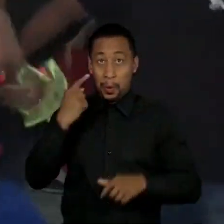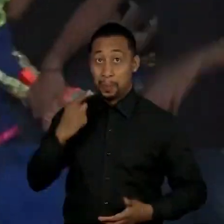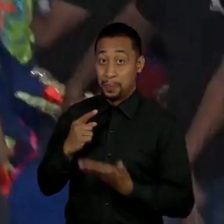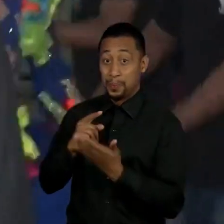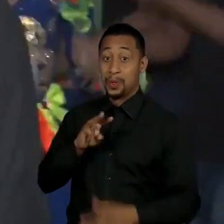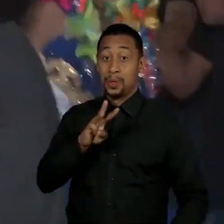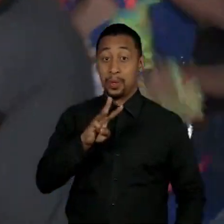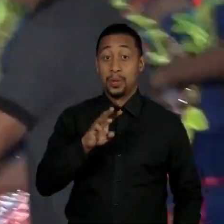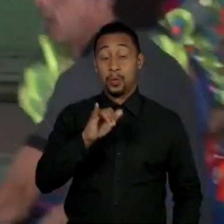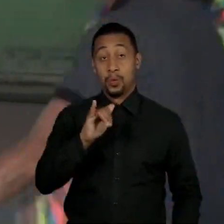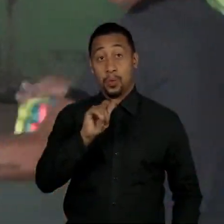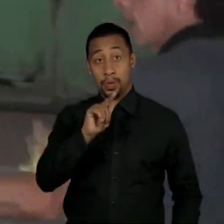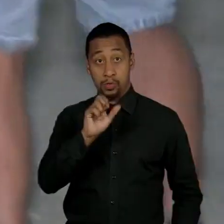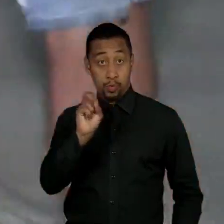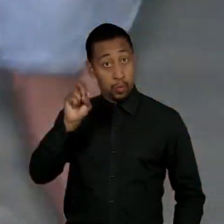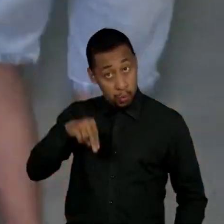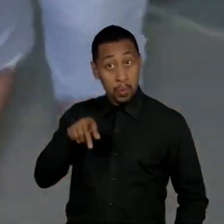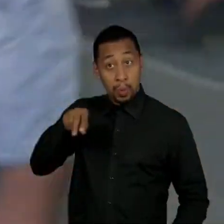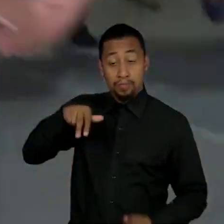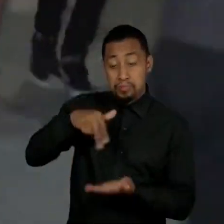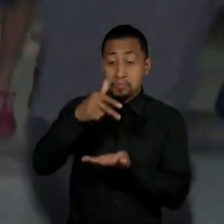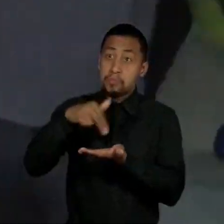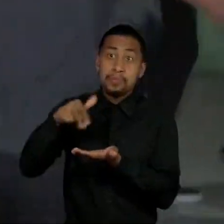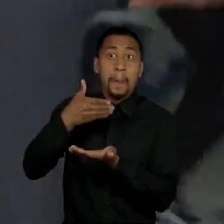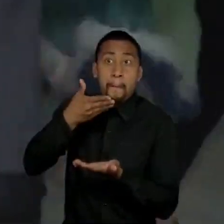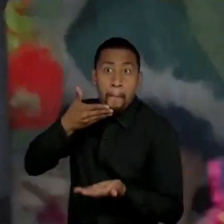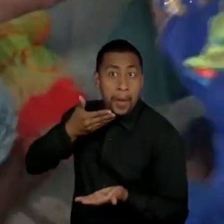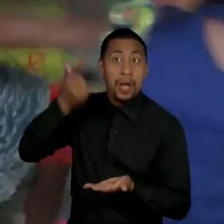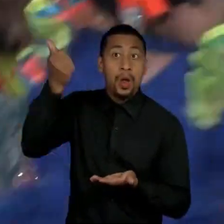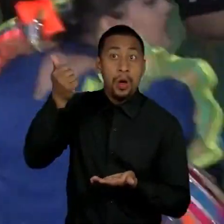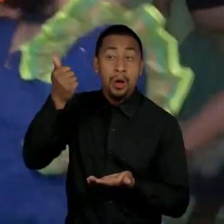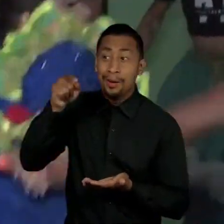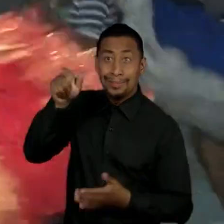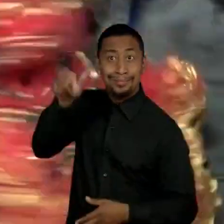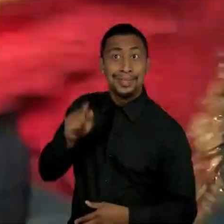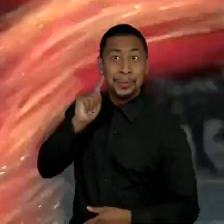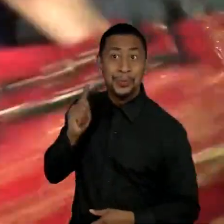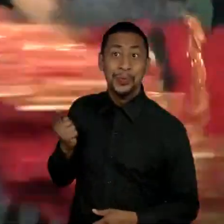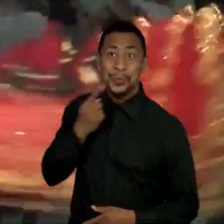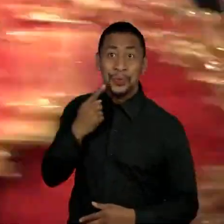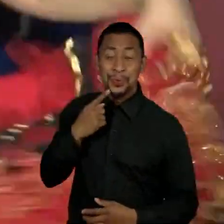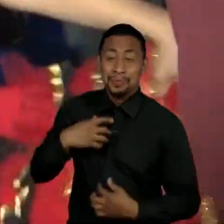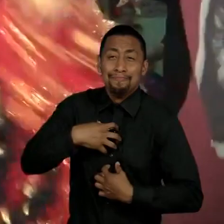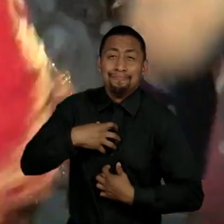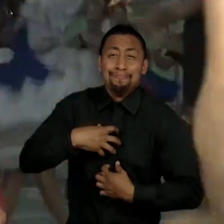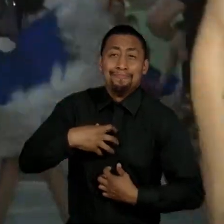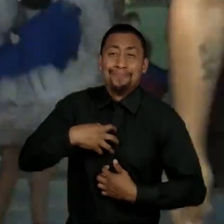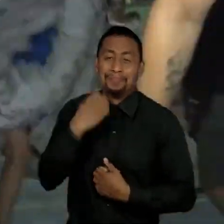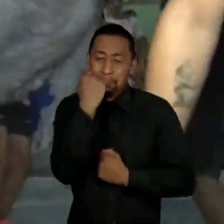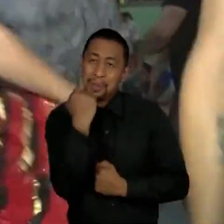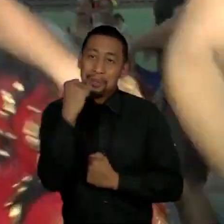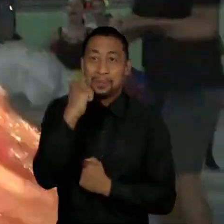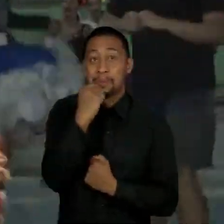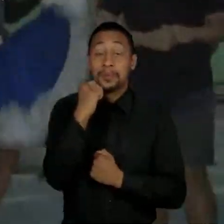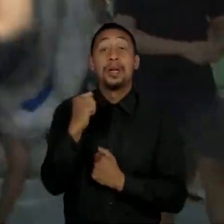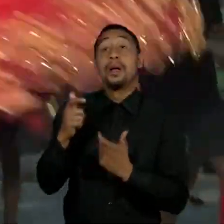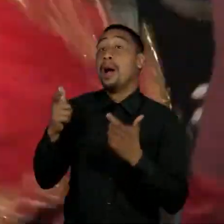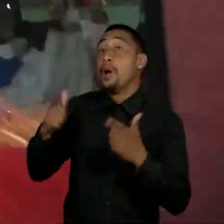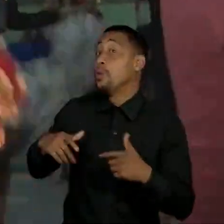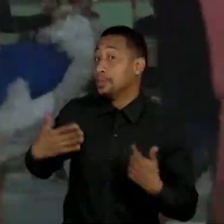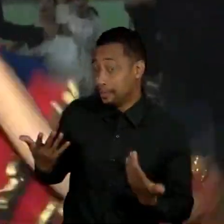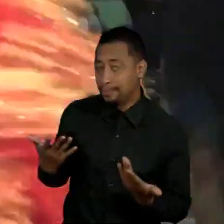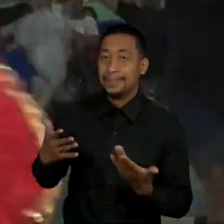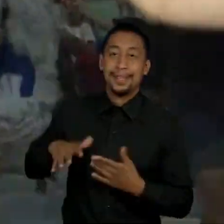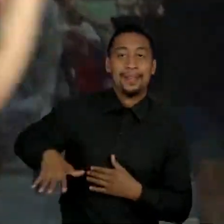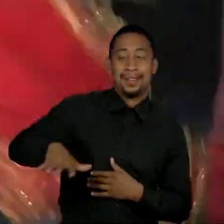dançarino da Arraial, é surdo. Ouve com as batidas do coração. Ketley veio de Juazeirinho, interior da Paraíba,